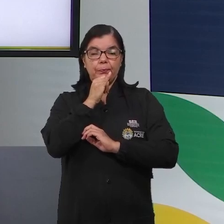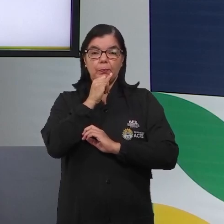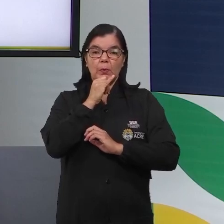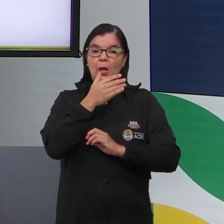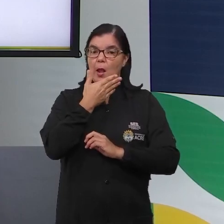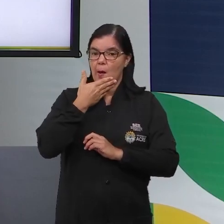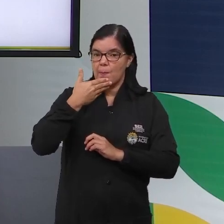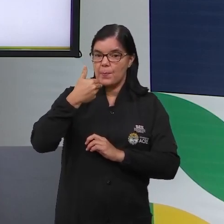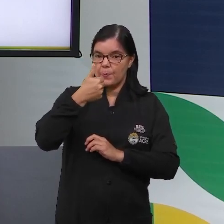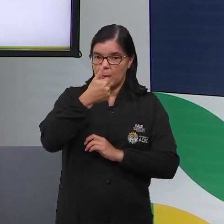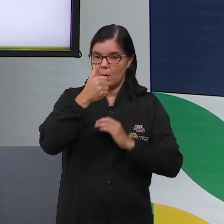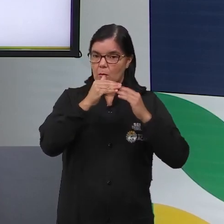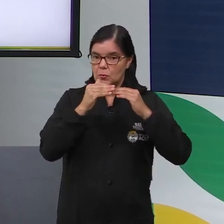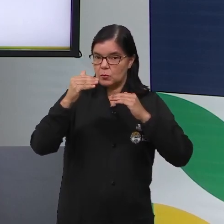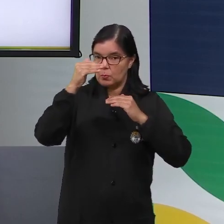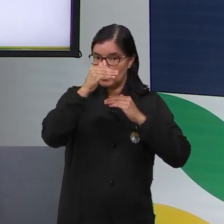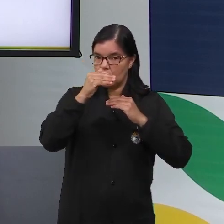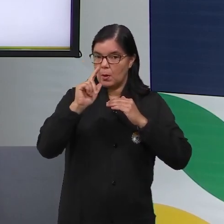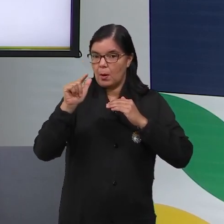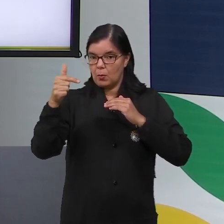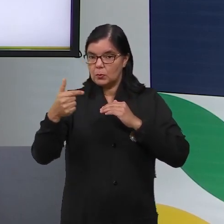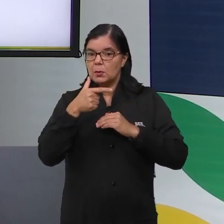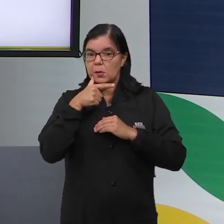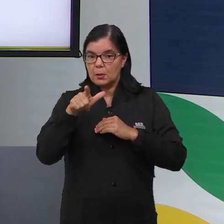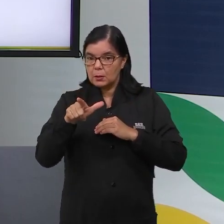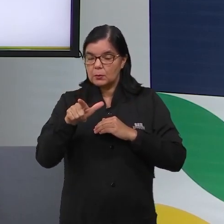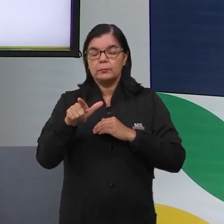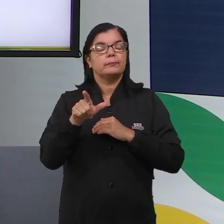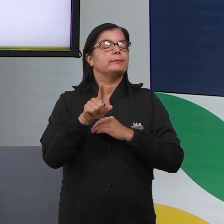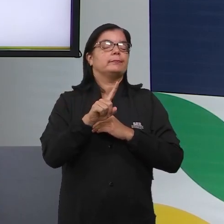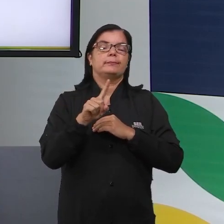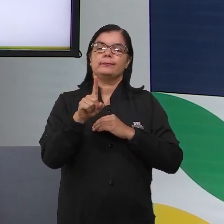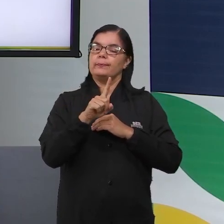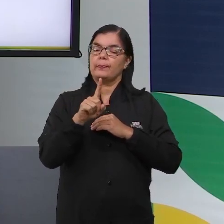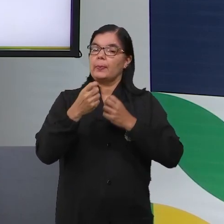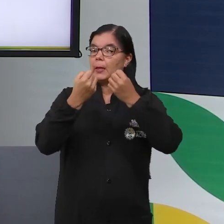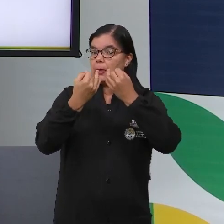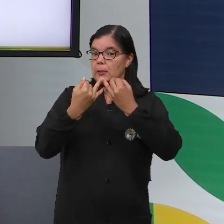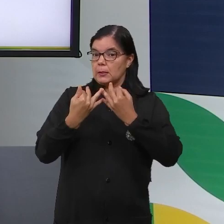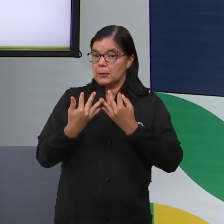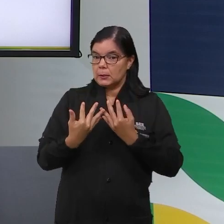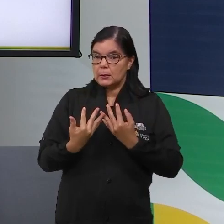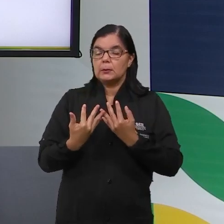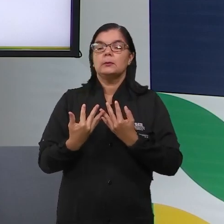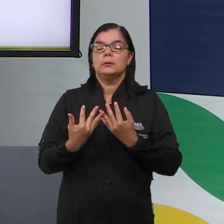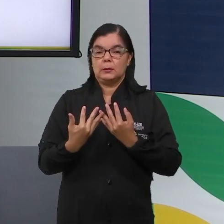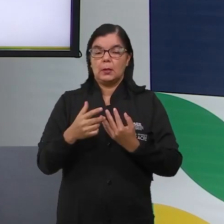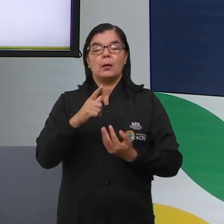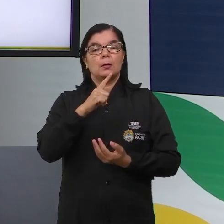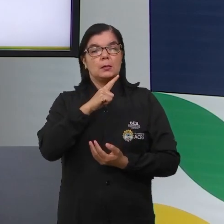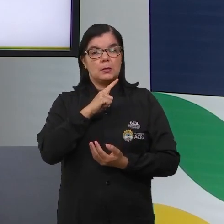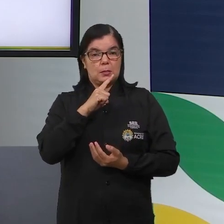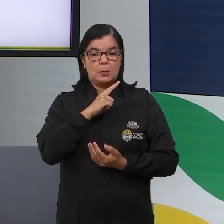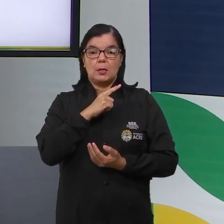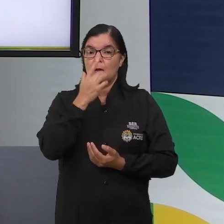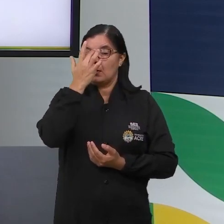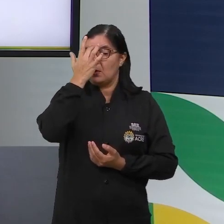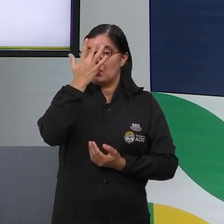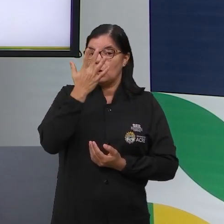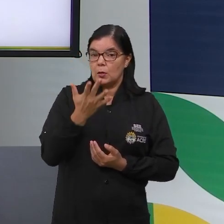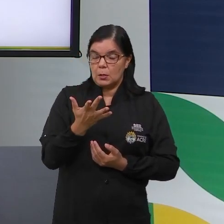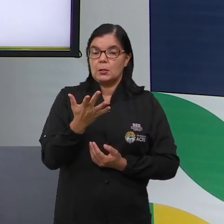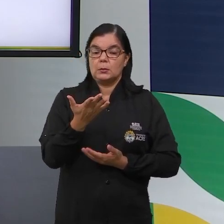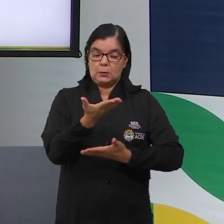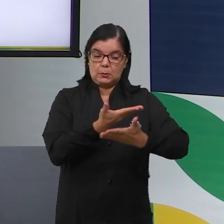é melhor e superior aos outros? Isso, não. A gente está entendendo que ele tem uma maior facilidade